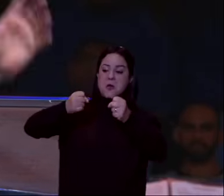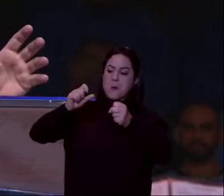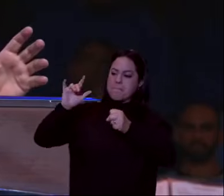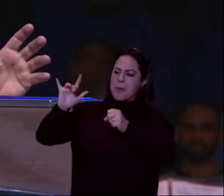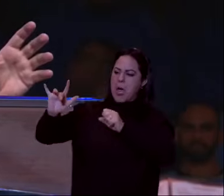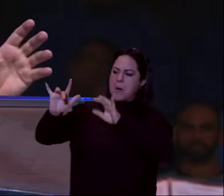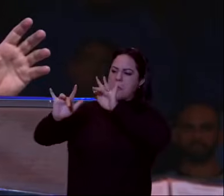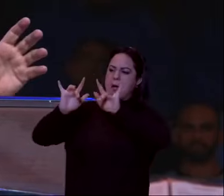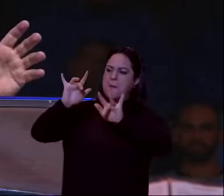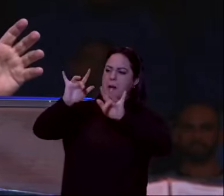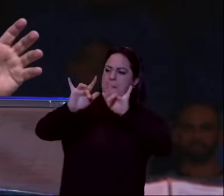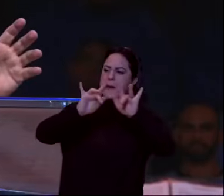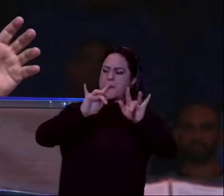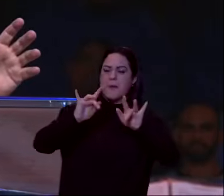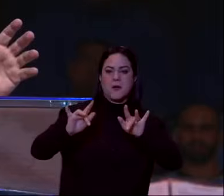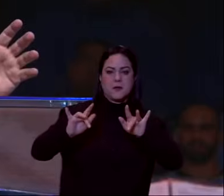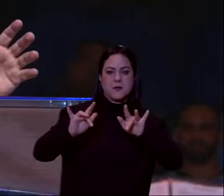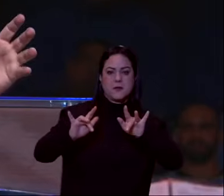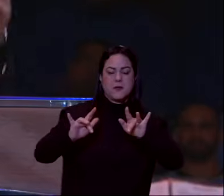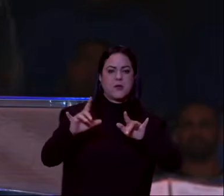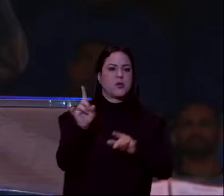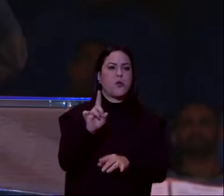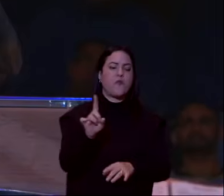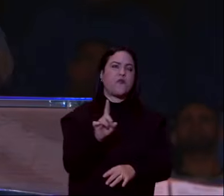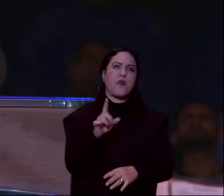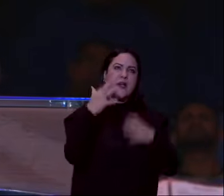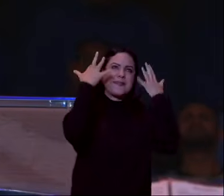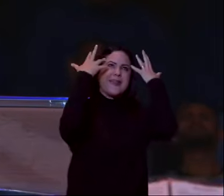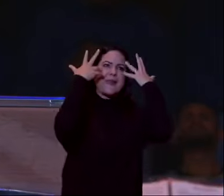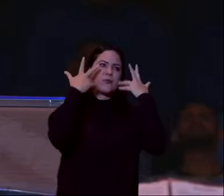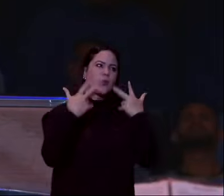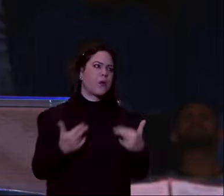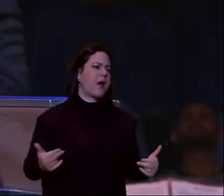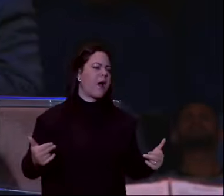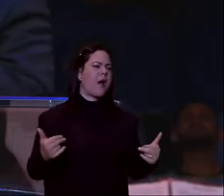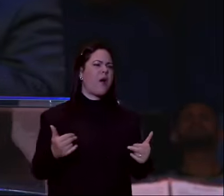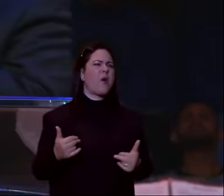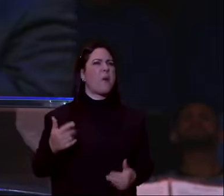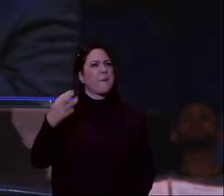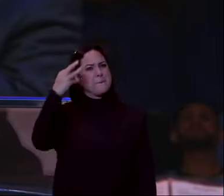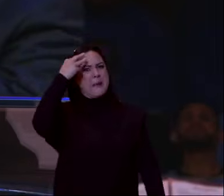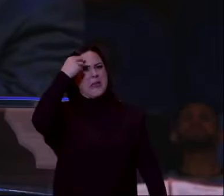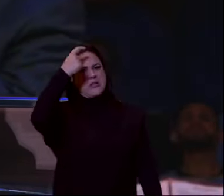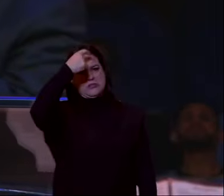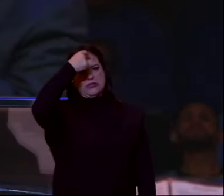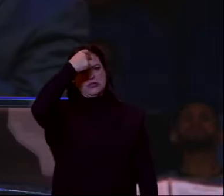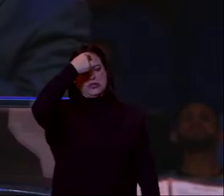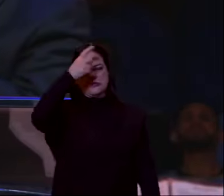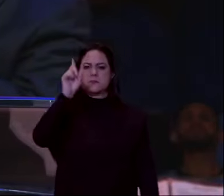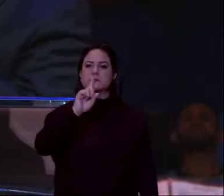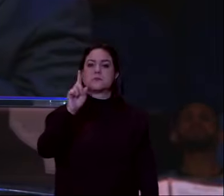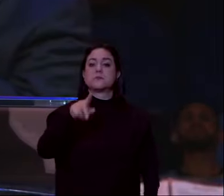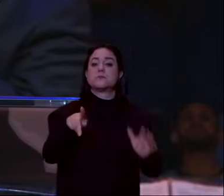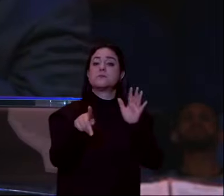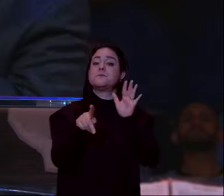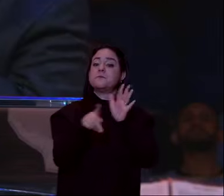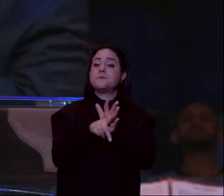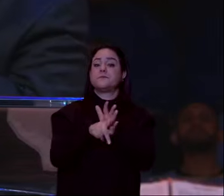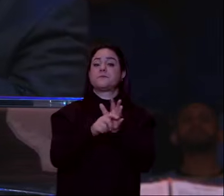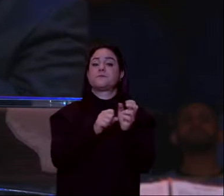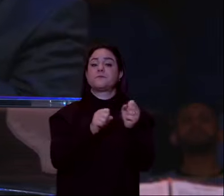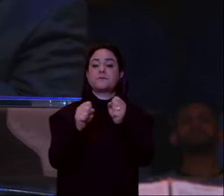cada pessoa. Isso não foi uma coisa que veio na mente deles, foi algo do poder do